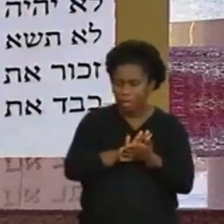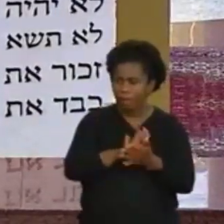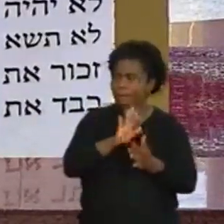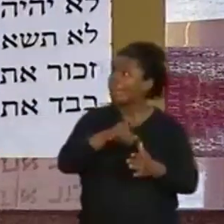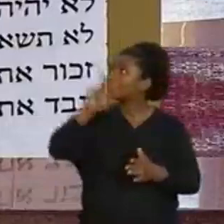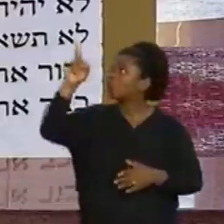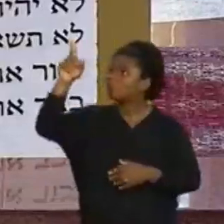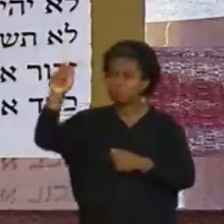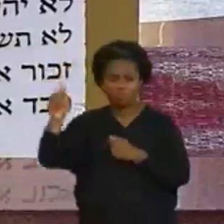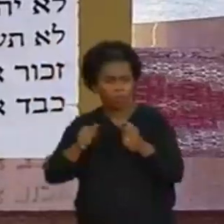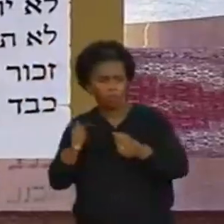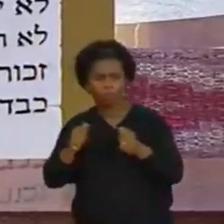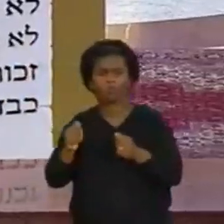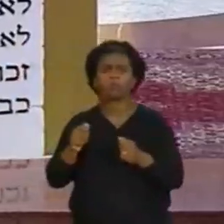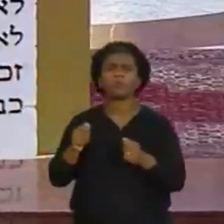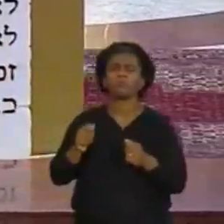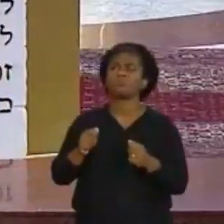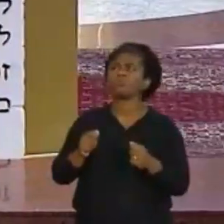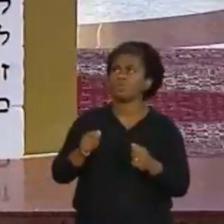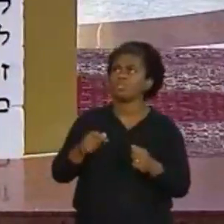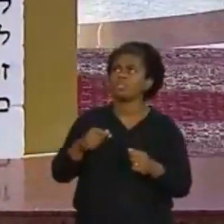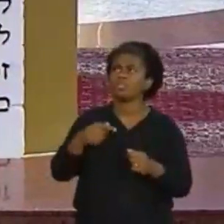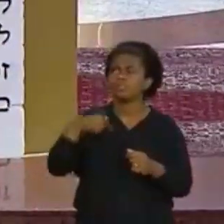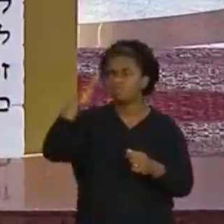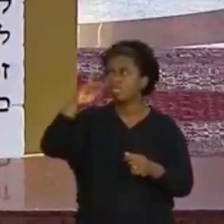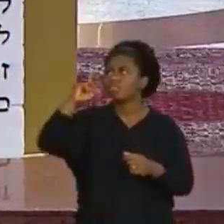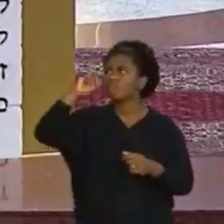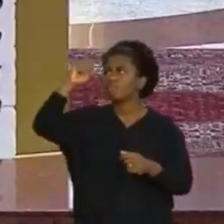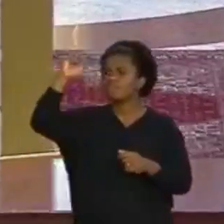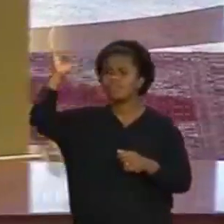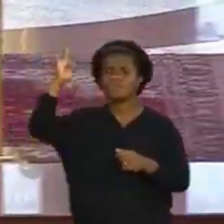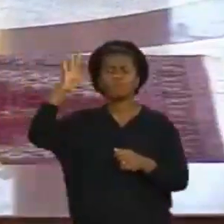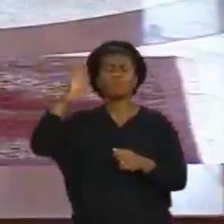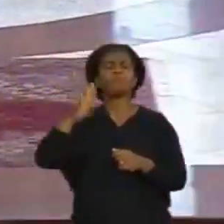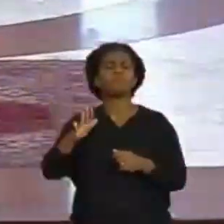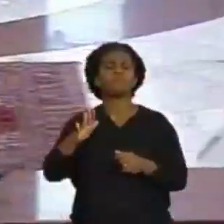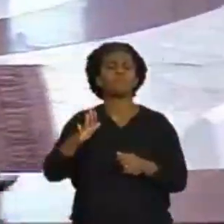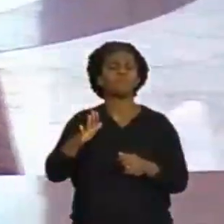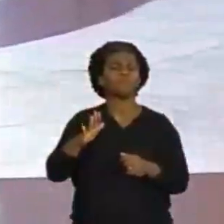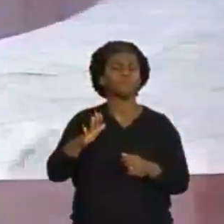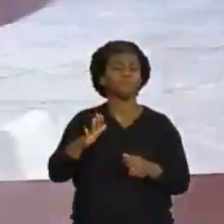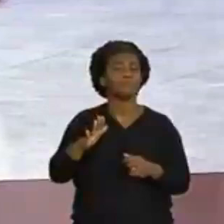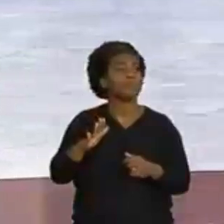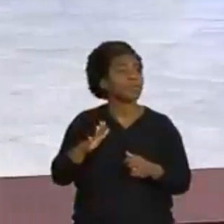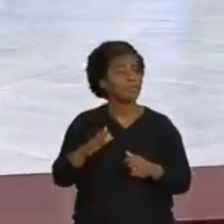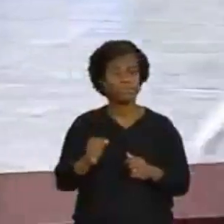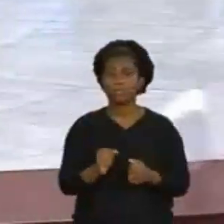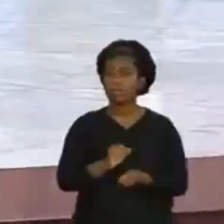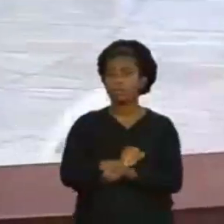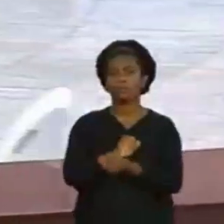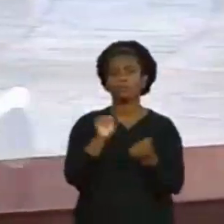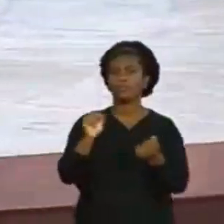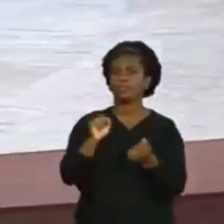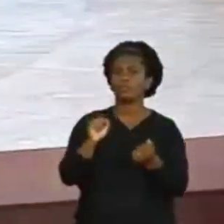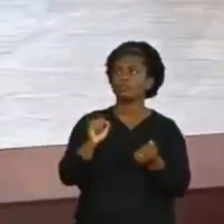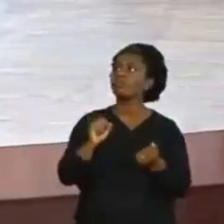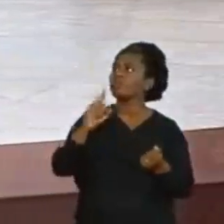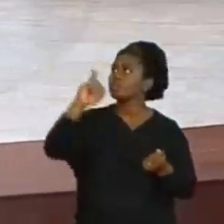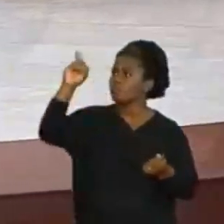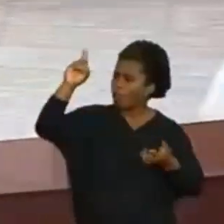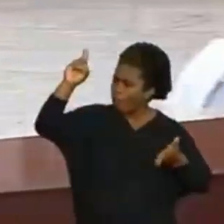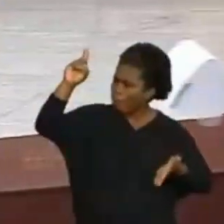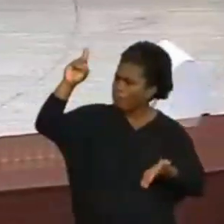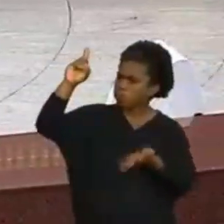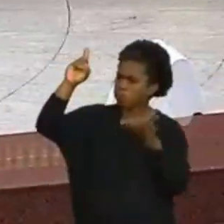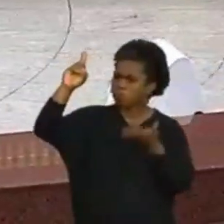Isso é libertador, isso te leva para o nível de Deus. E isso engrandece Deus, isso coloca